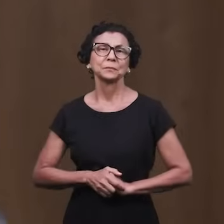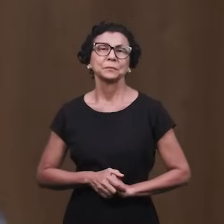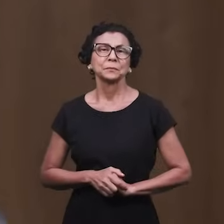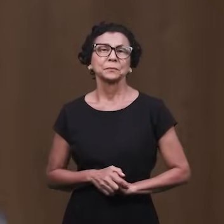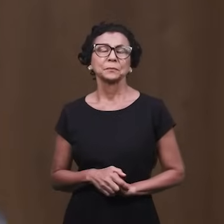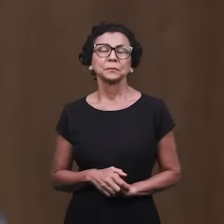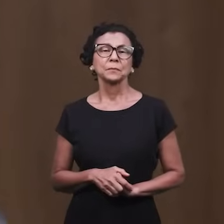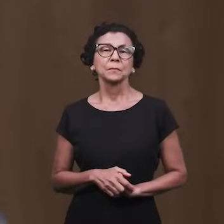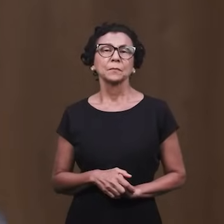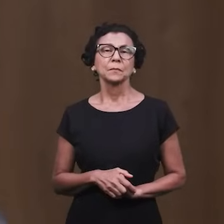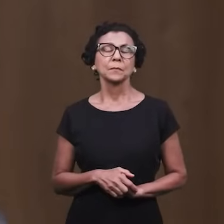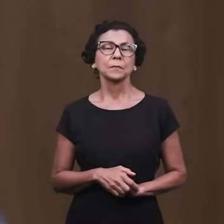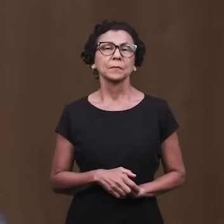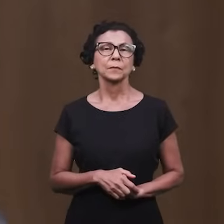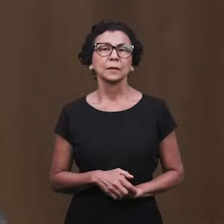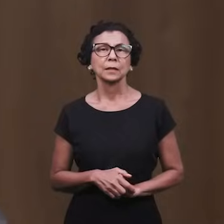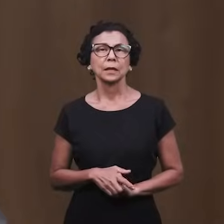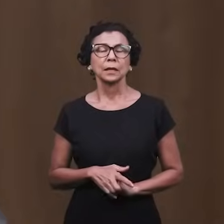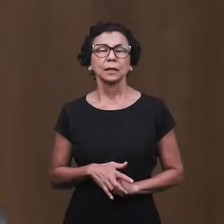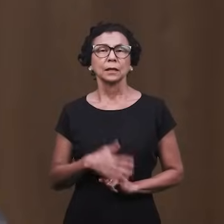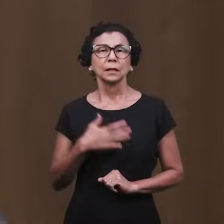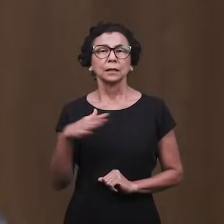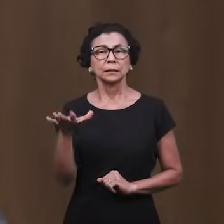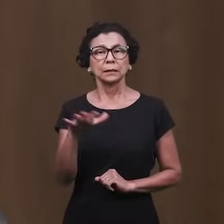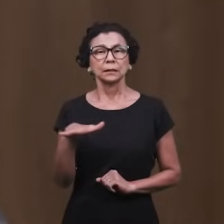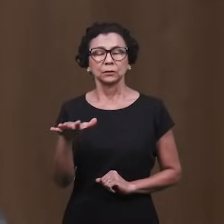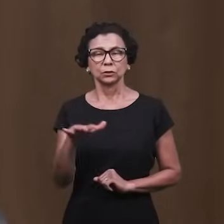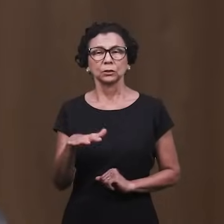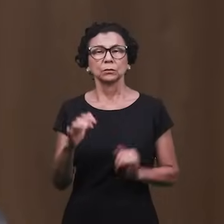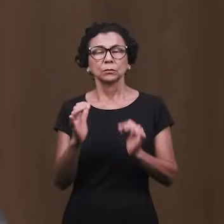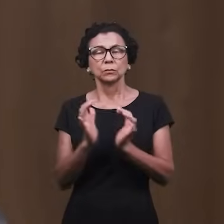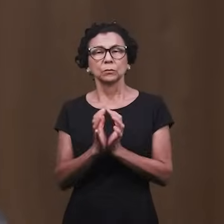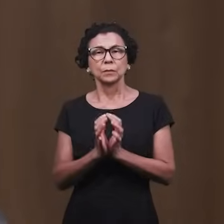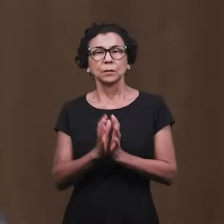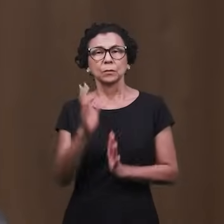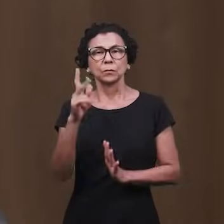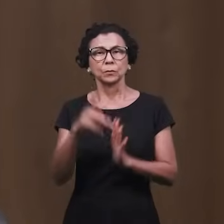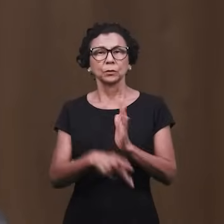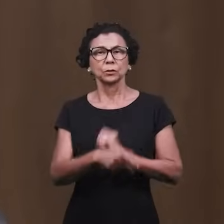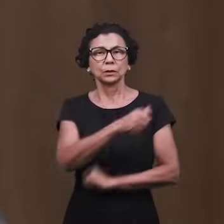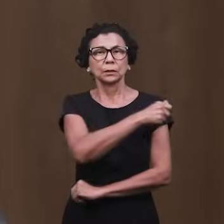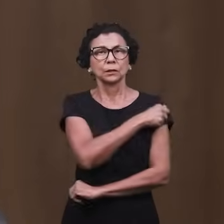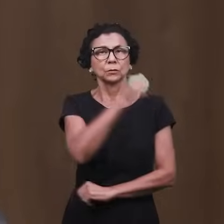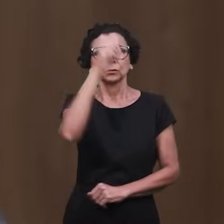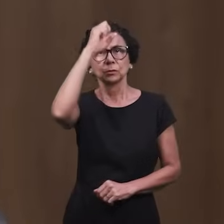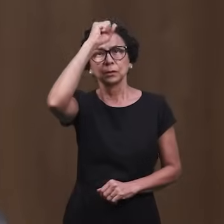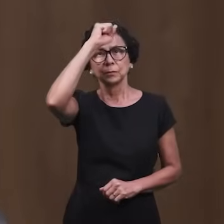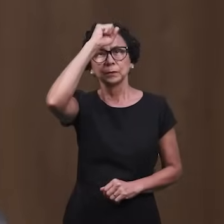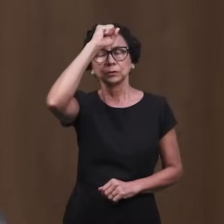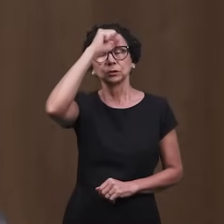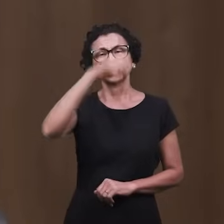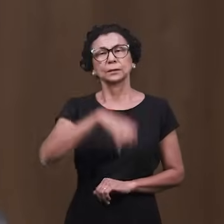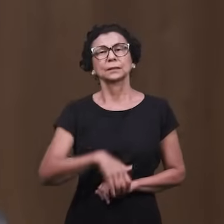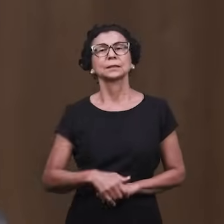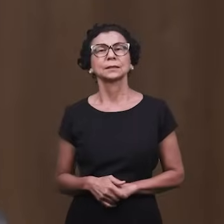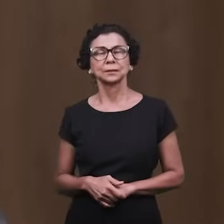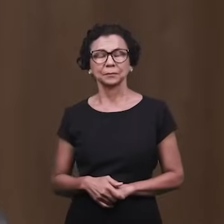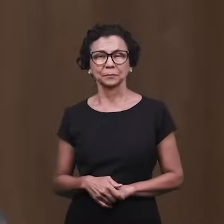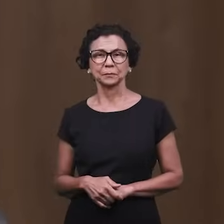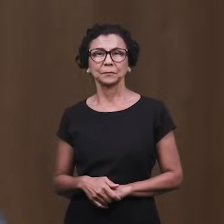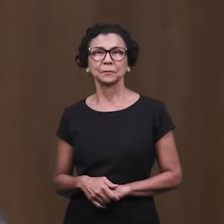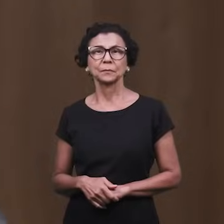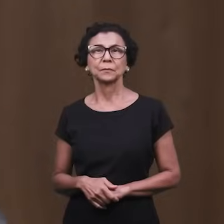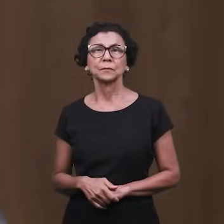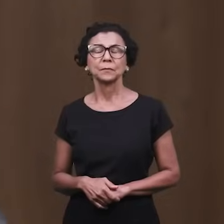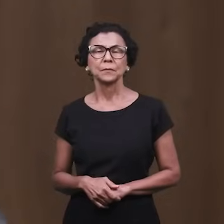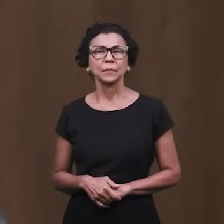aí começou na minha região um projeto aprendiz de flauta. Na época não se chamava projeto aprendiz, né? Hoje é projeto aprendiz. Mas era local